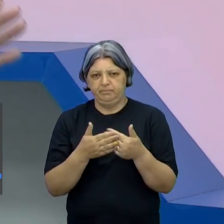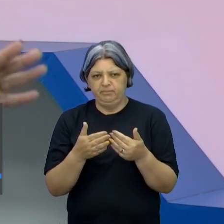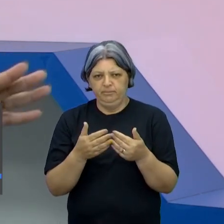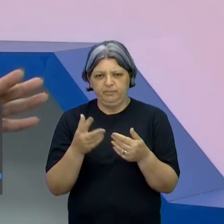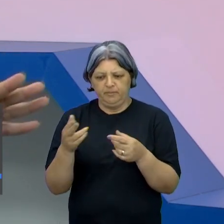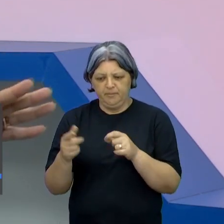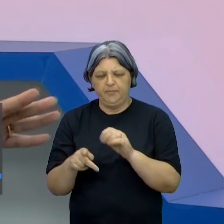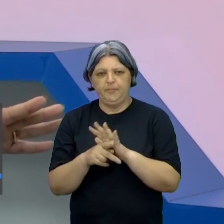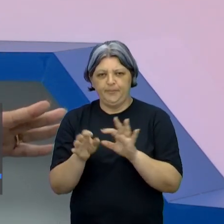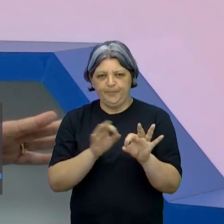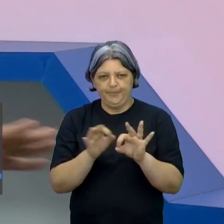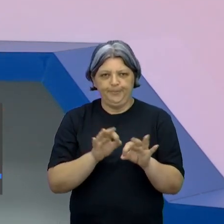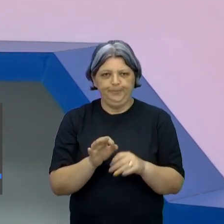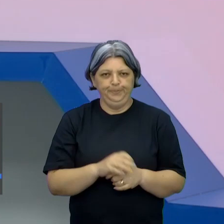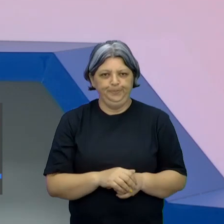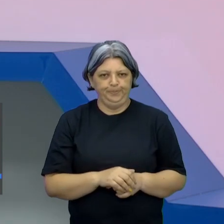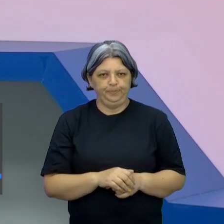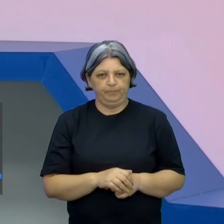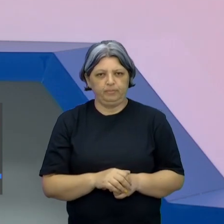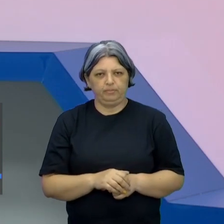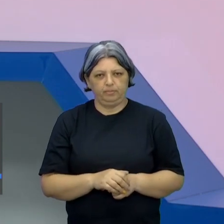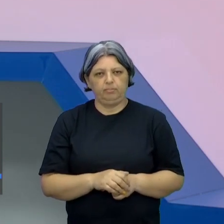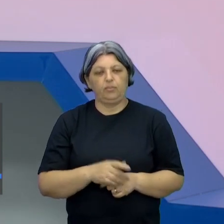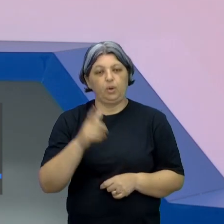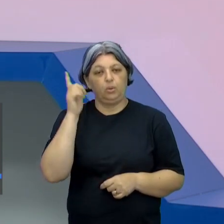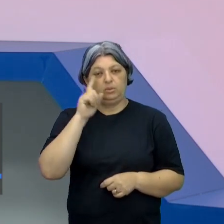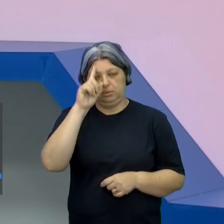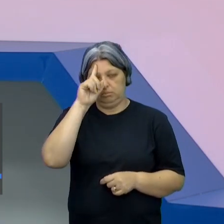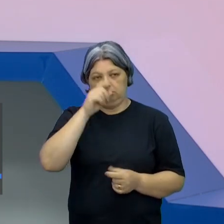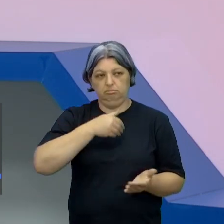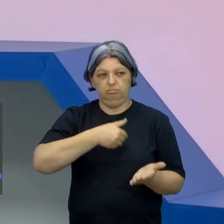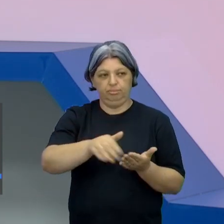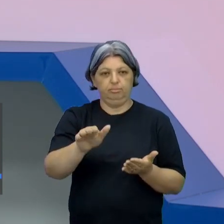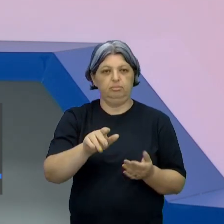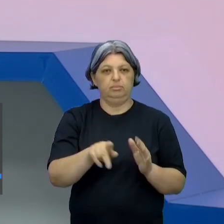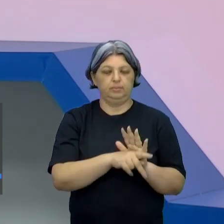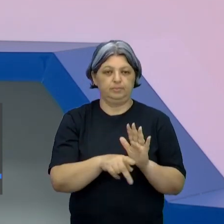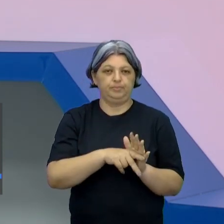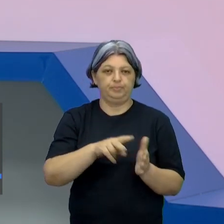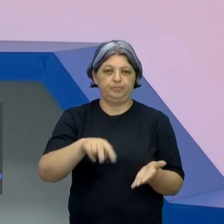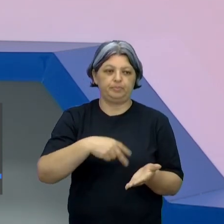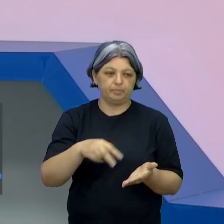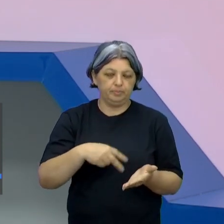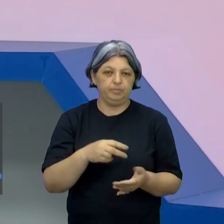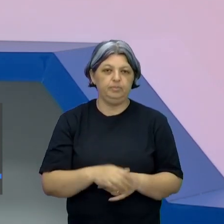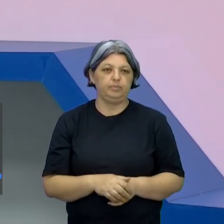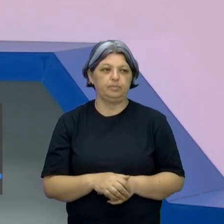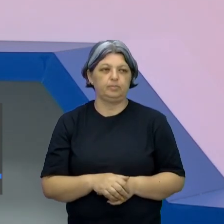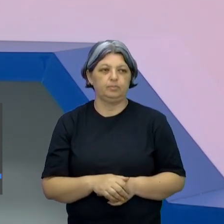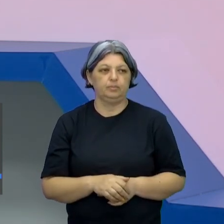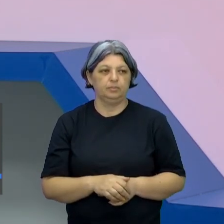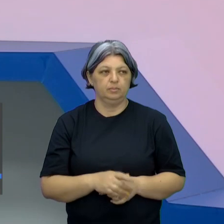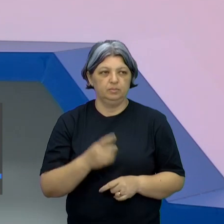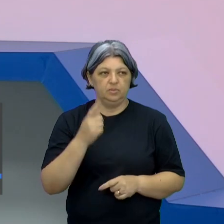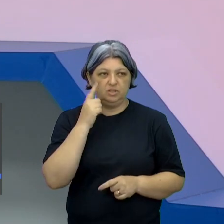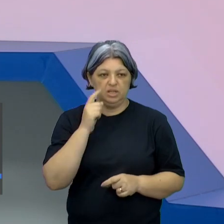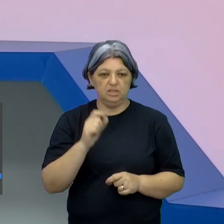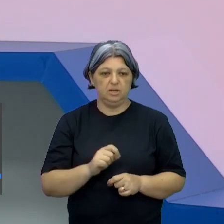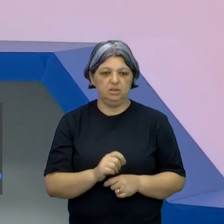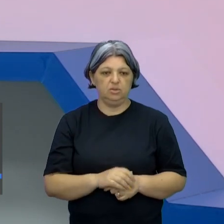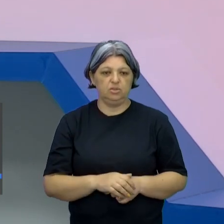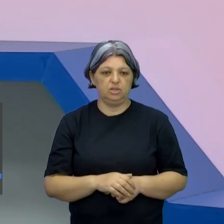ele conseguiu expulsar todos eles. Então veio a questão da dança, você entendeu que a gente não só estudou